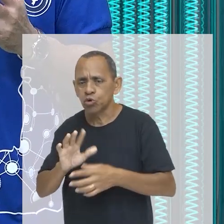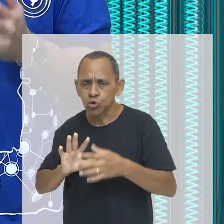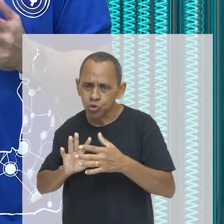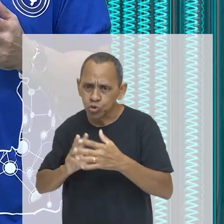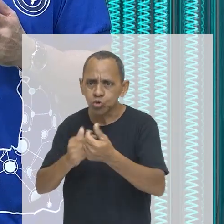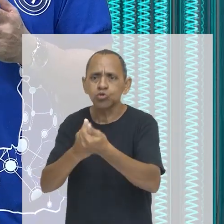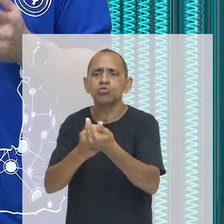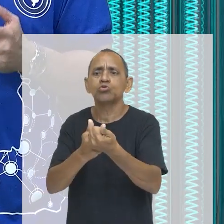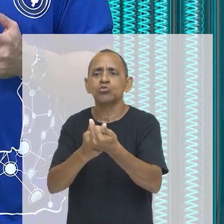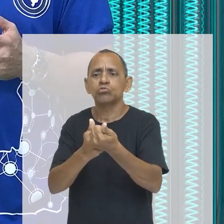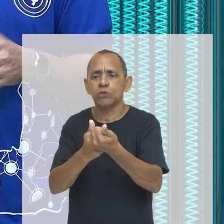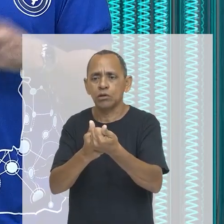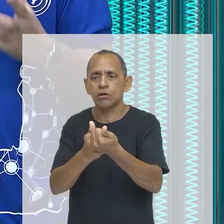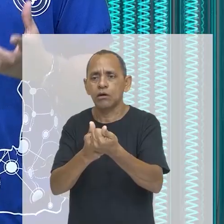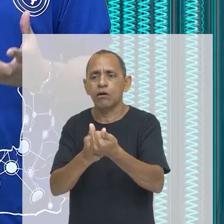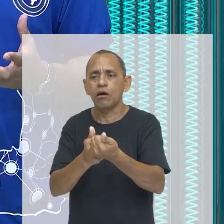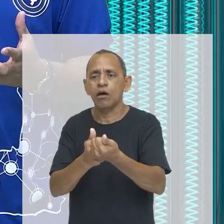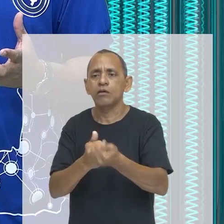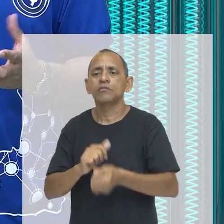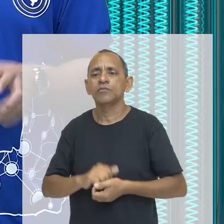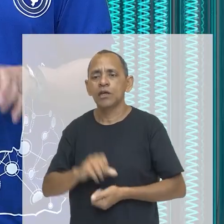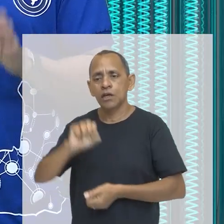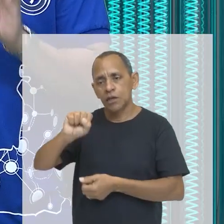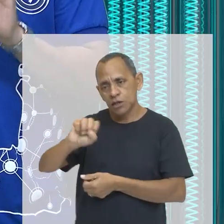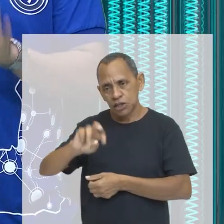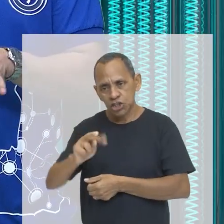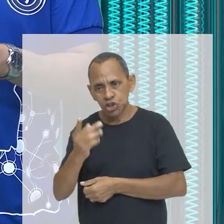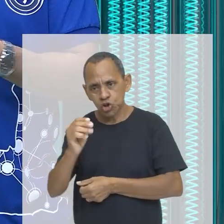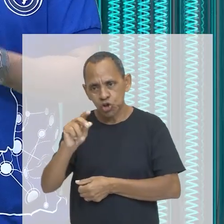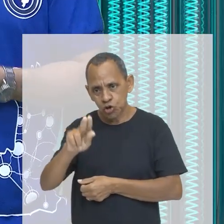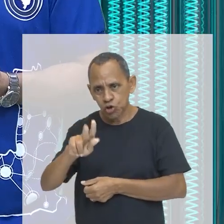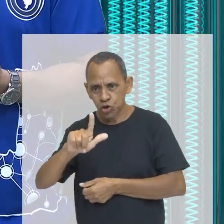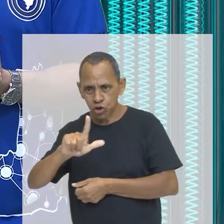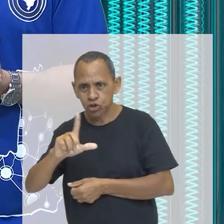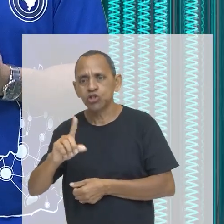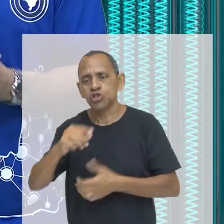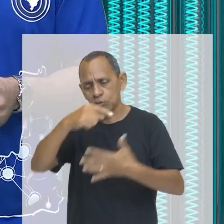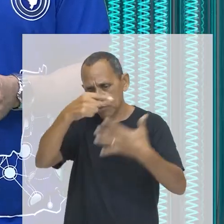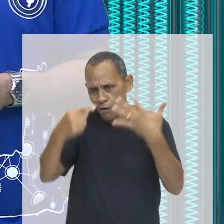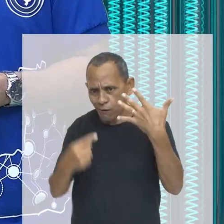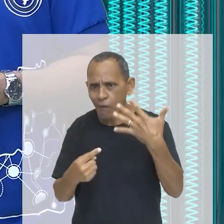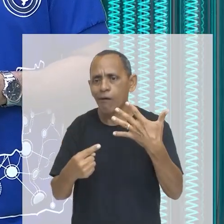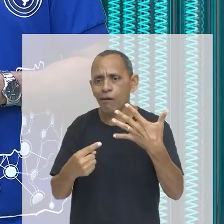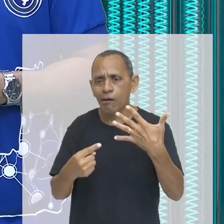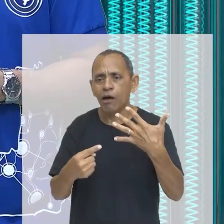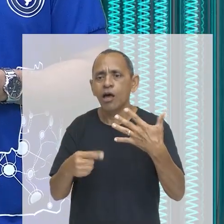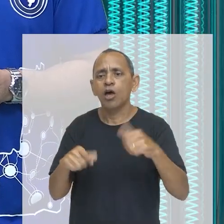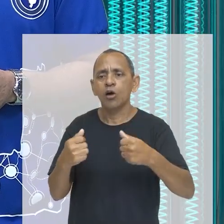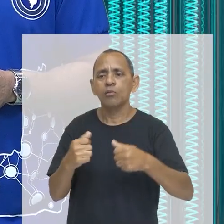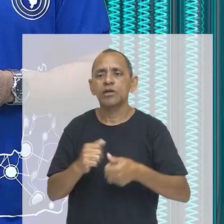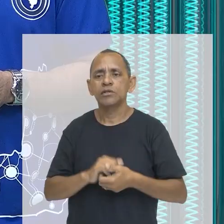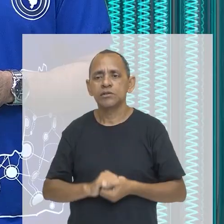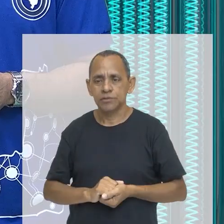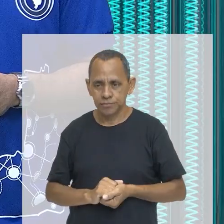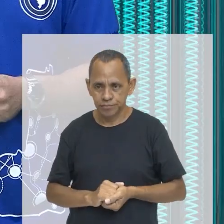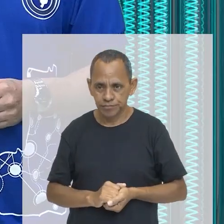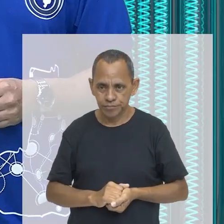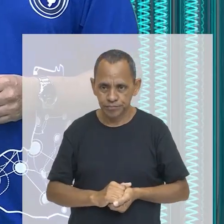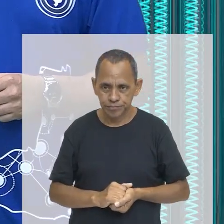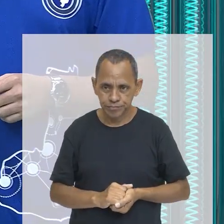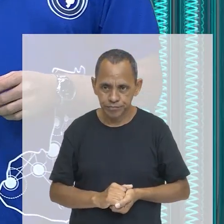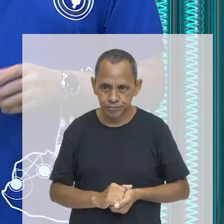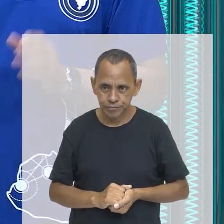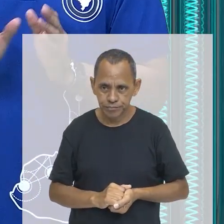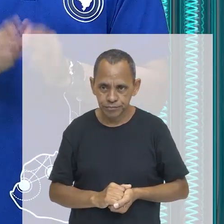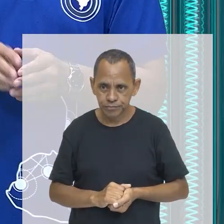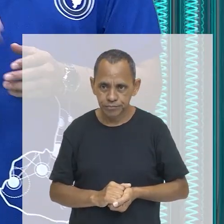should, may, might, todos esses verbos modais, eu vou utilizar o not logo após eles nas formas negativas.